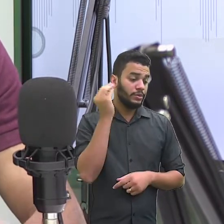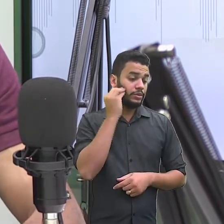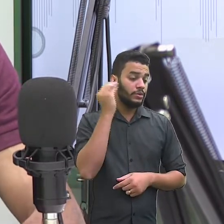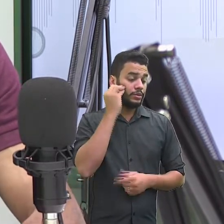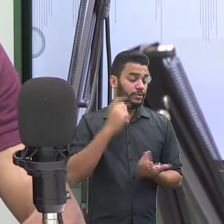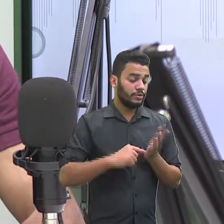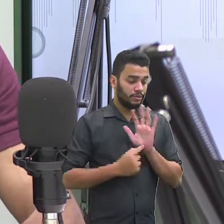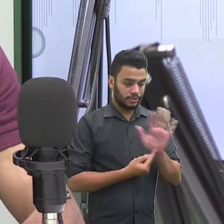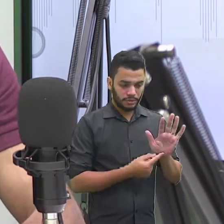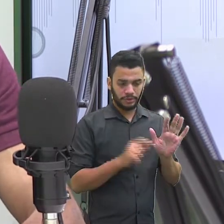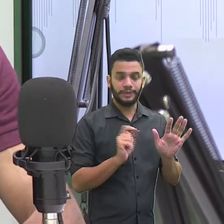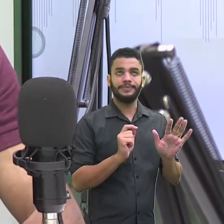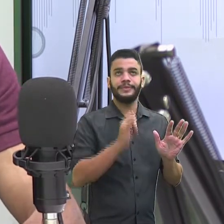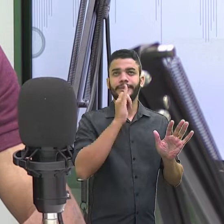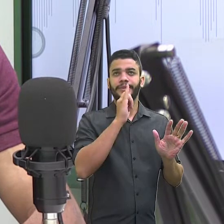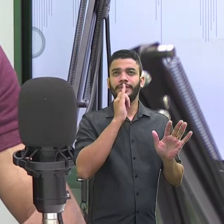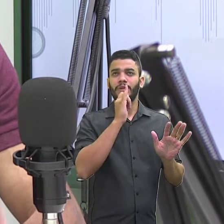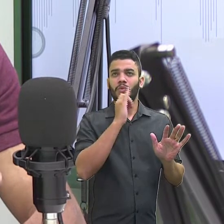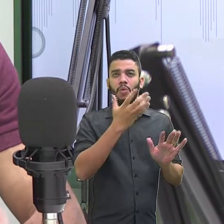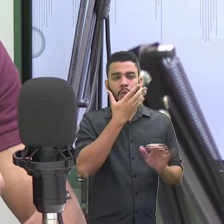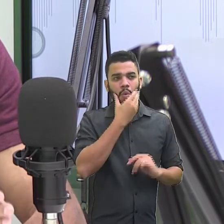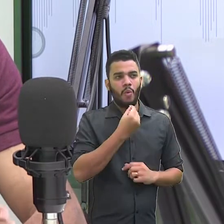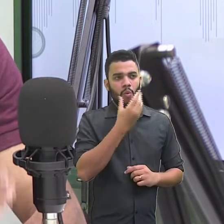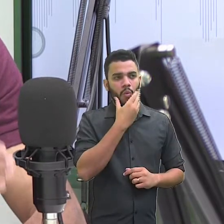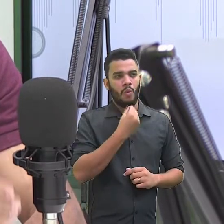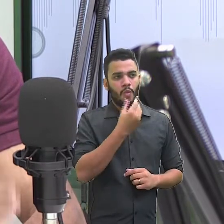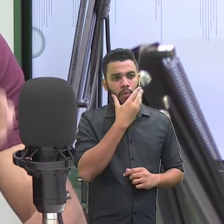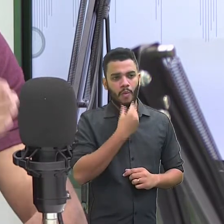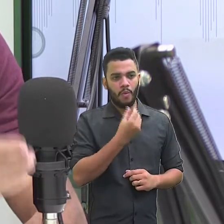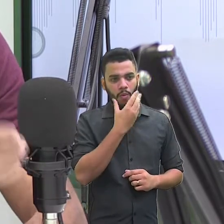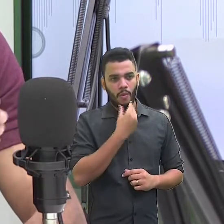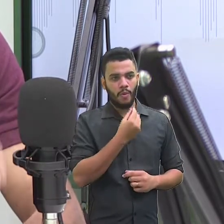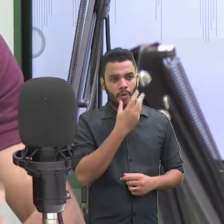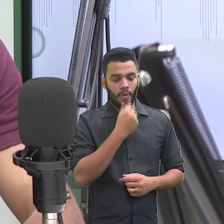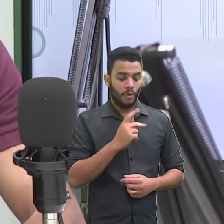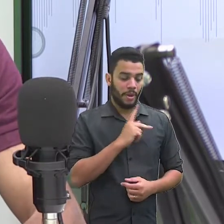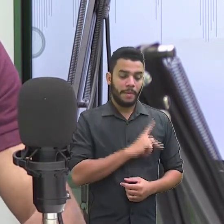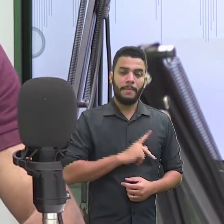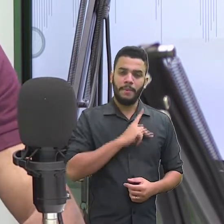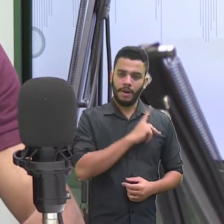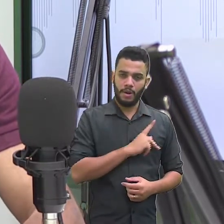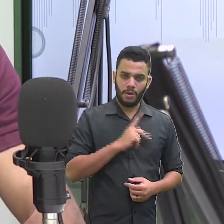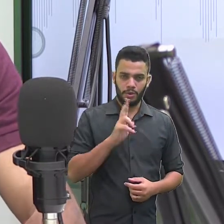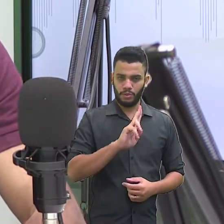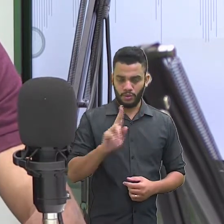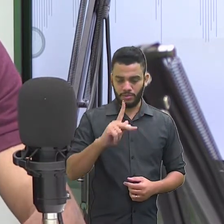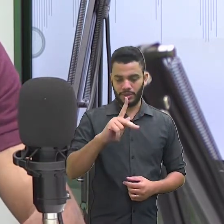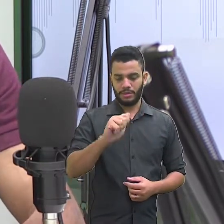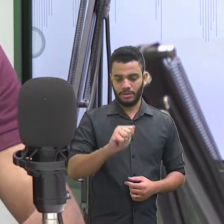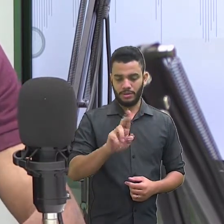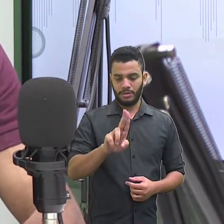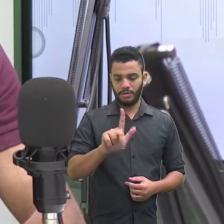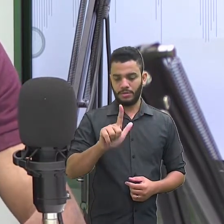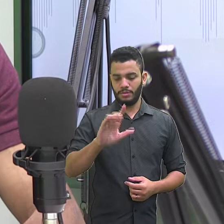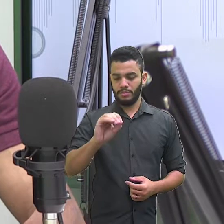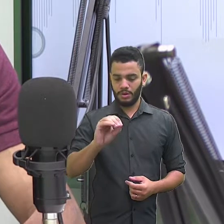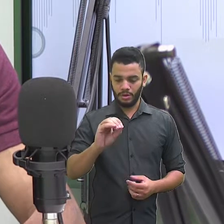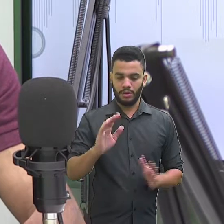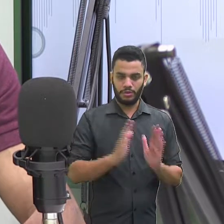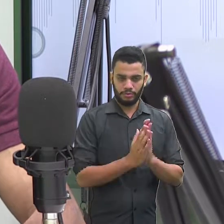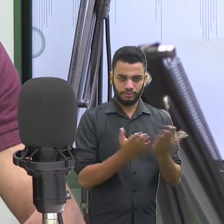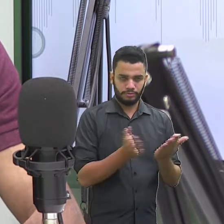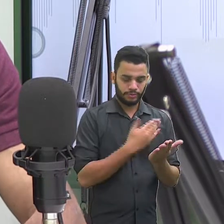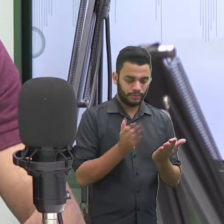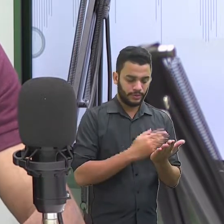Paulo, o apóstolo, inclusive, escreve acerca disso, né? Que nós pais não devemos irritar os nossos filhos. E às vezes alguns comportamentos